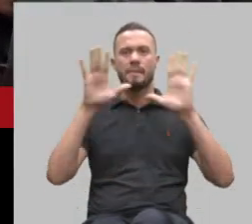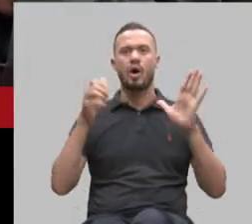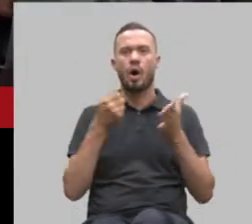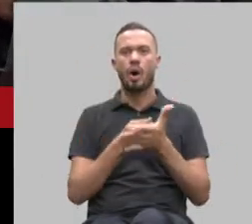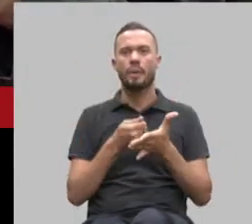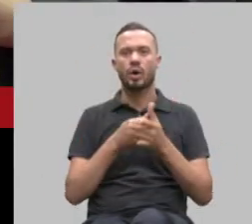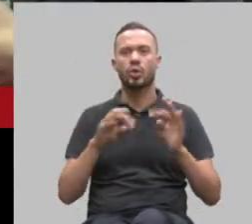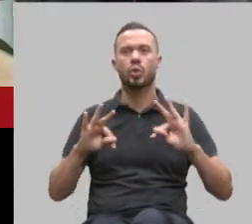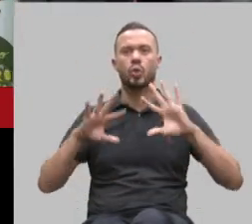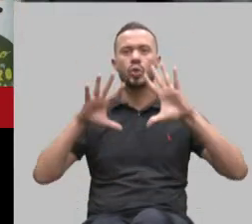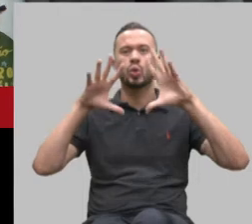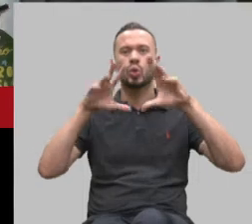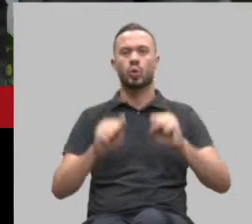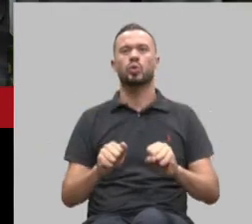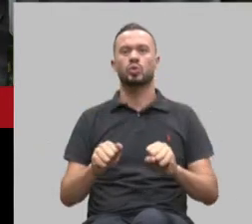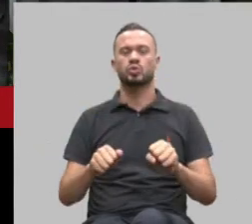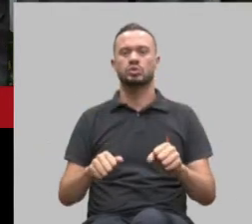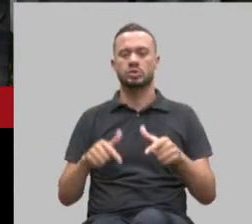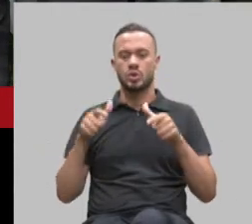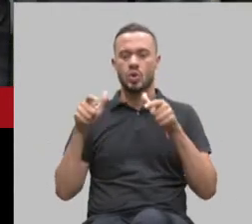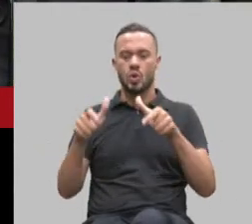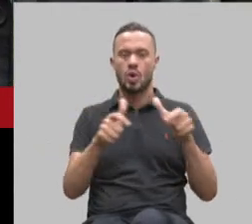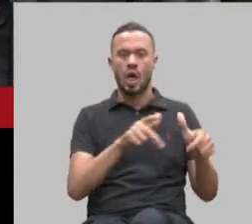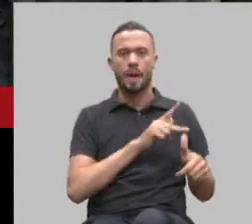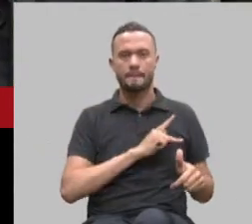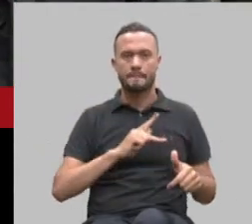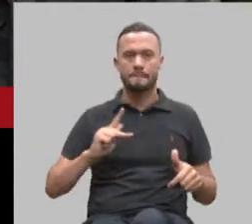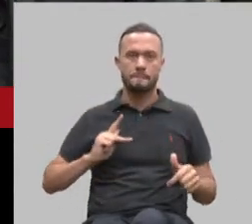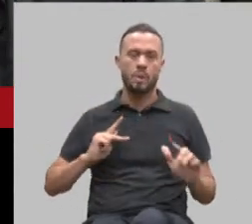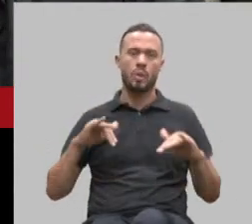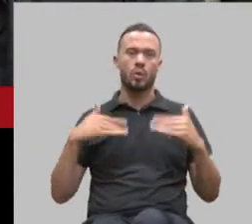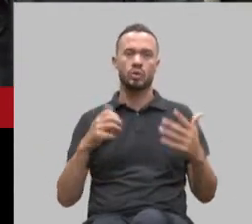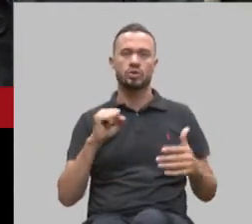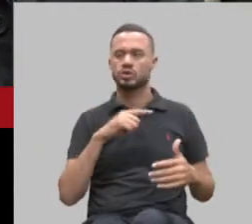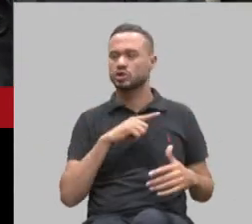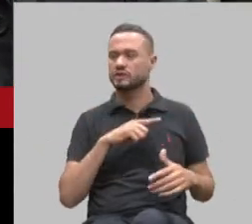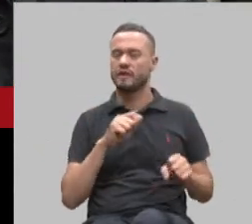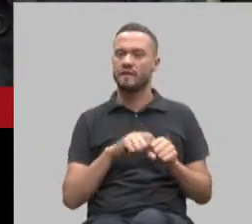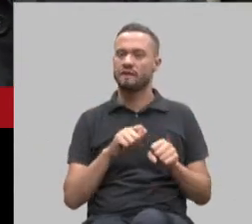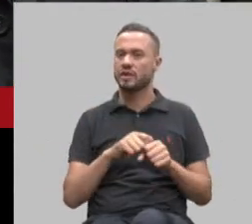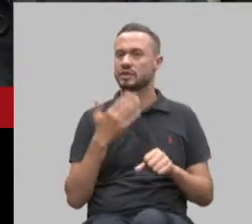instituições públicas o que deveria ser feito seria uma melhor